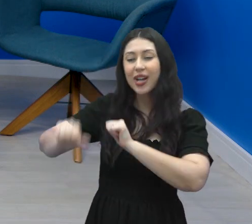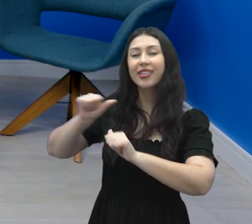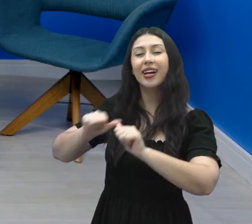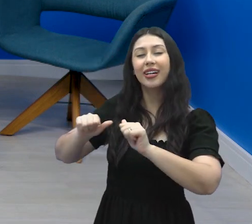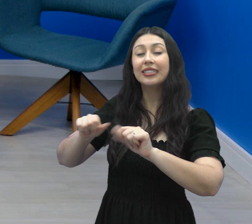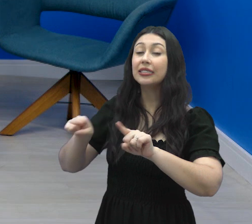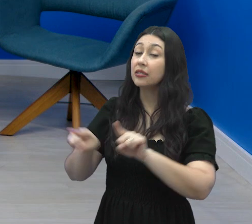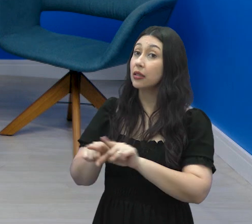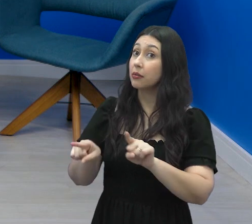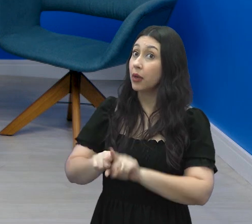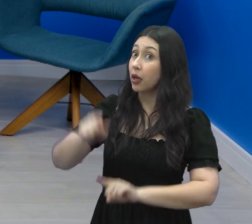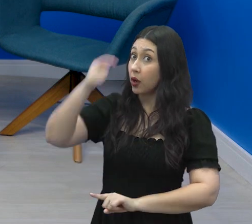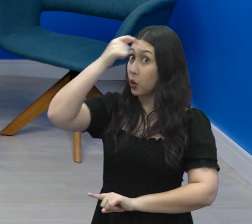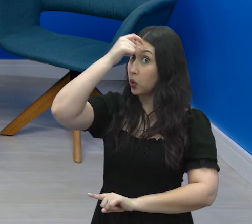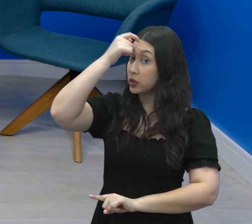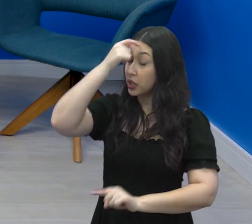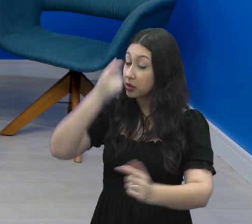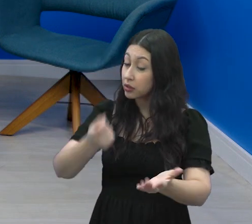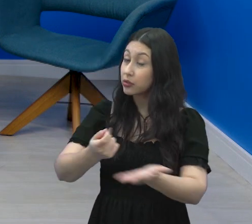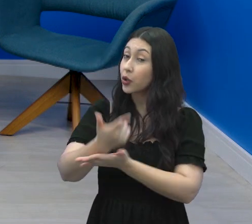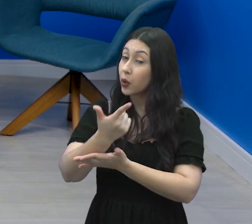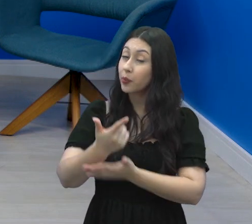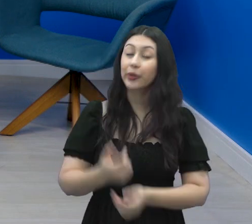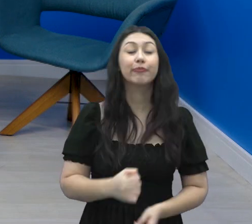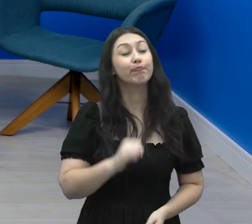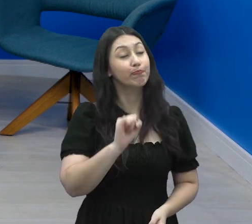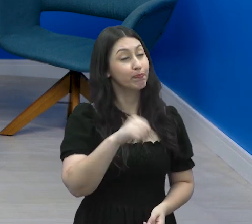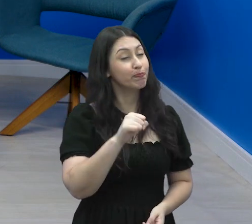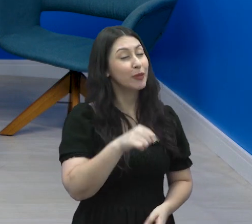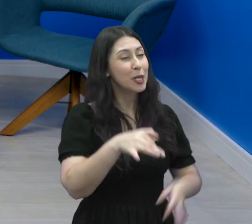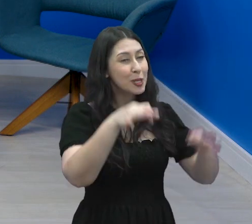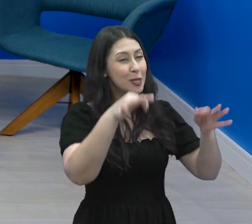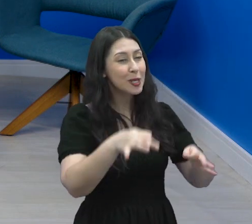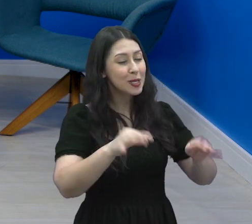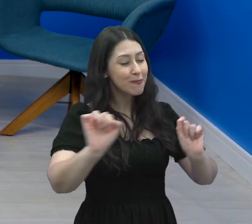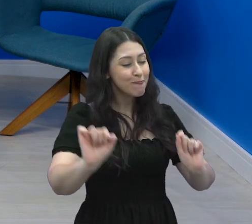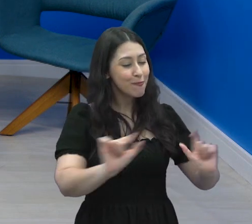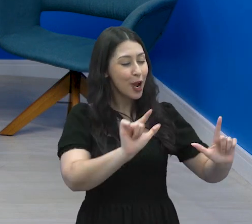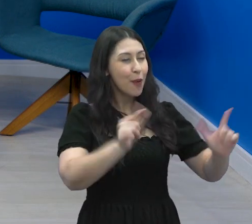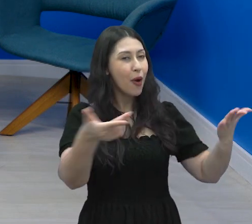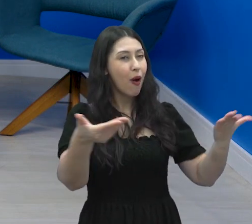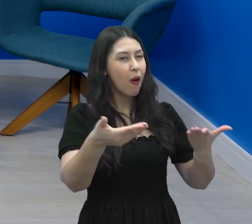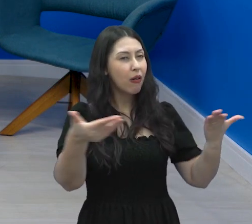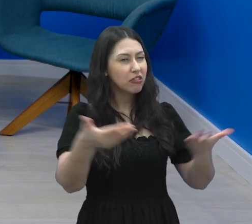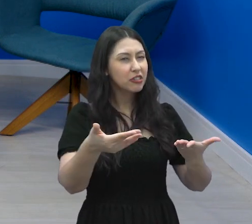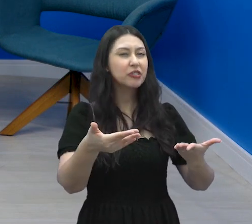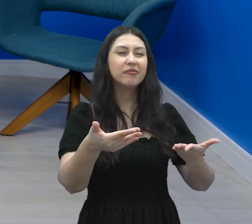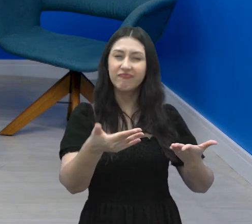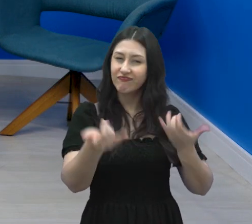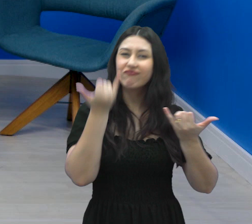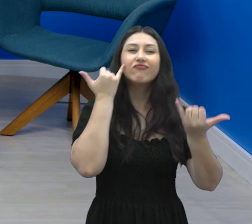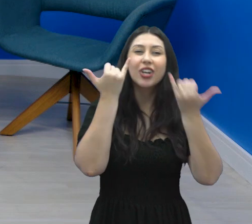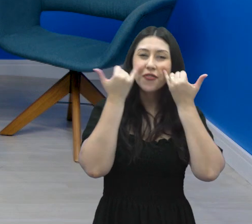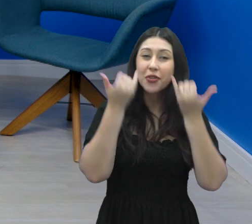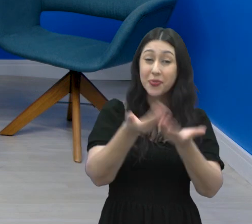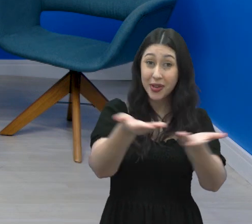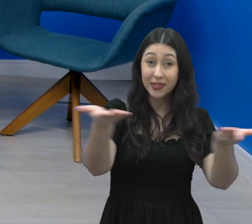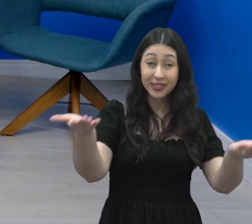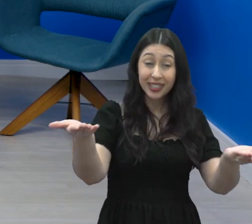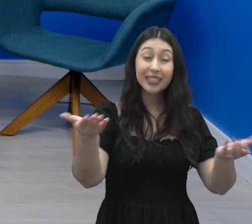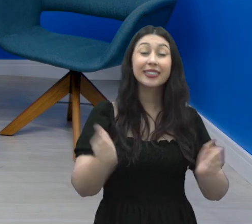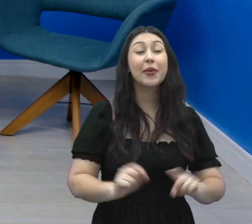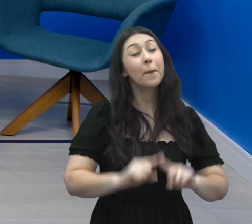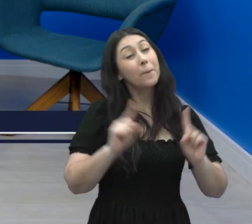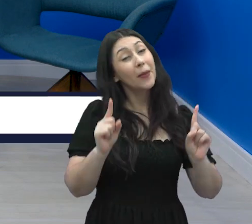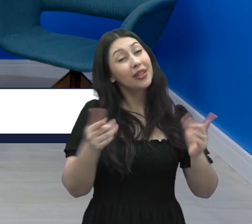claro, repensar a maneira como a gente compra no mercado. Exatamente. Tenho certeza que o programa de hoje foi bem informativo